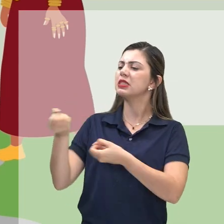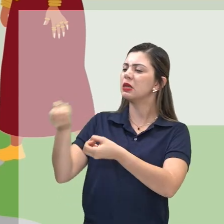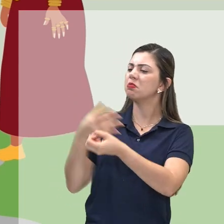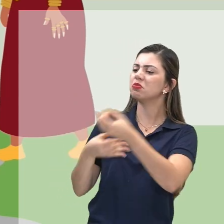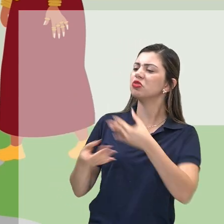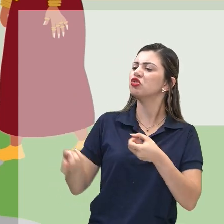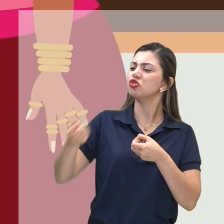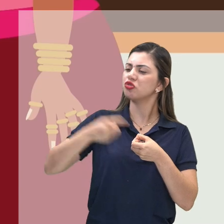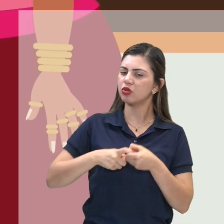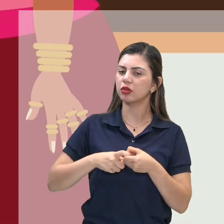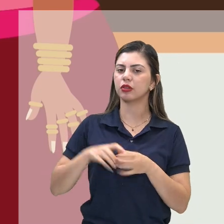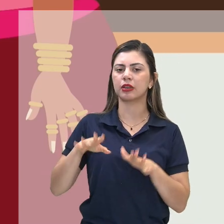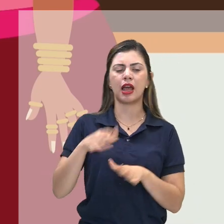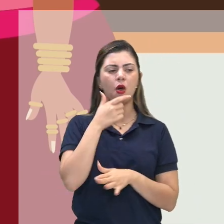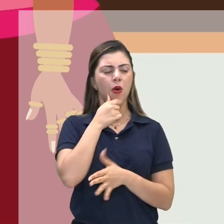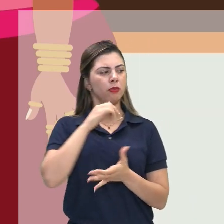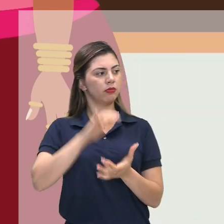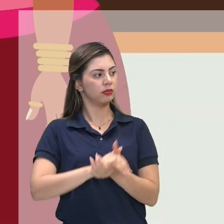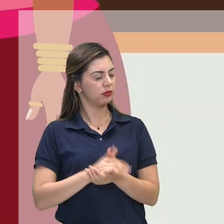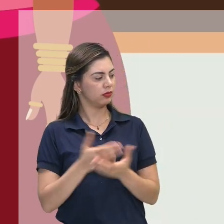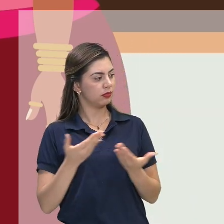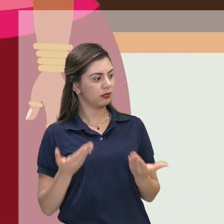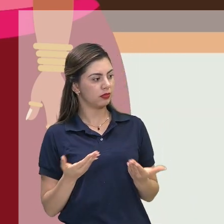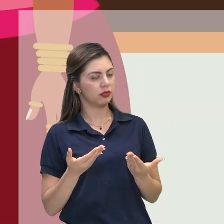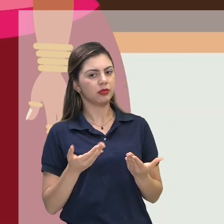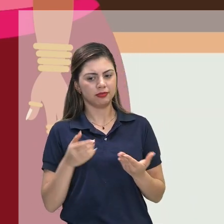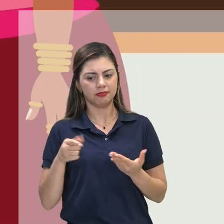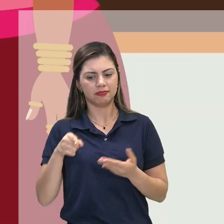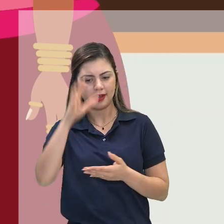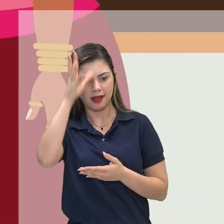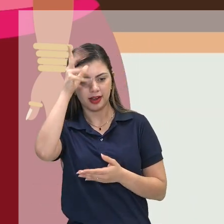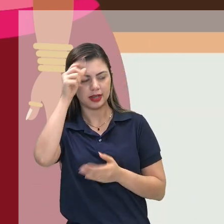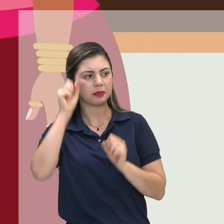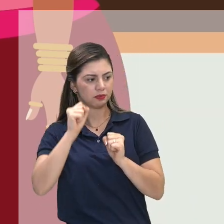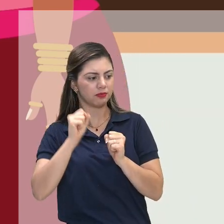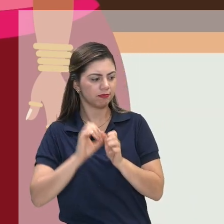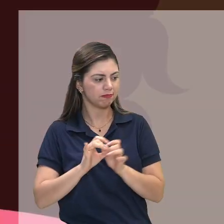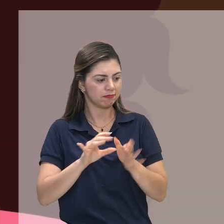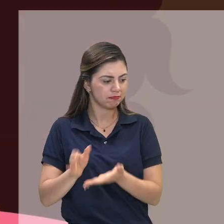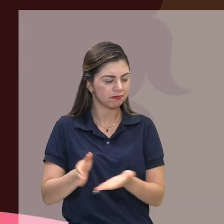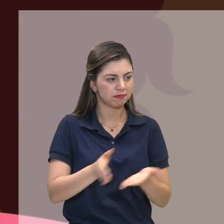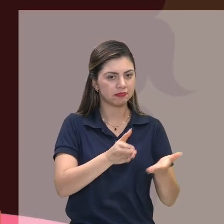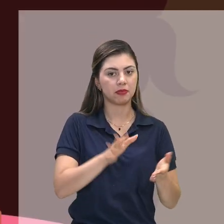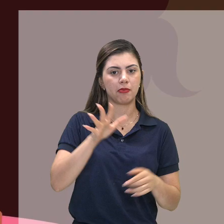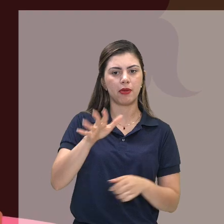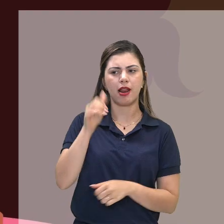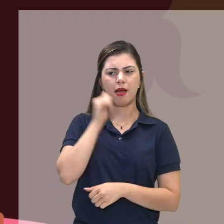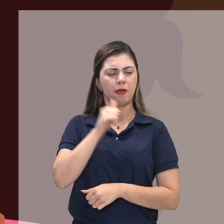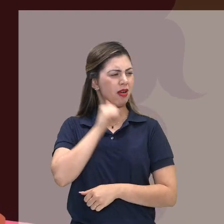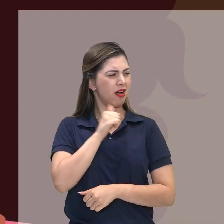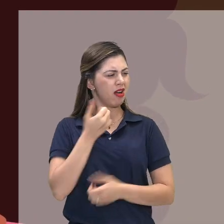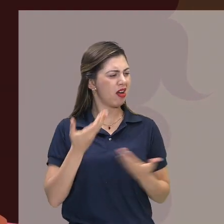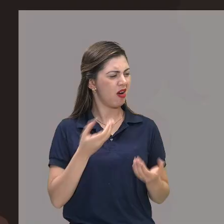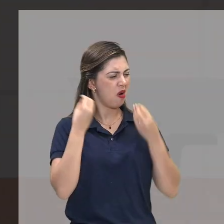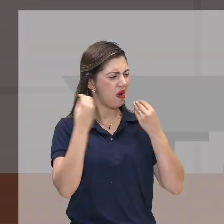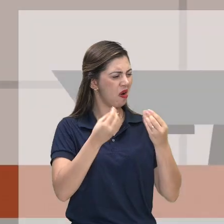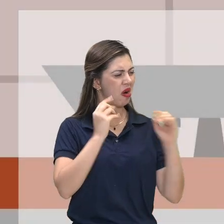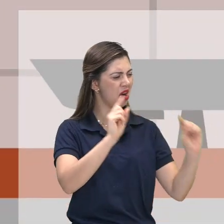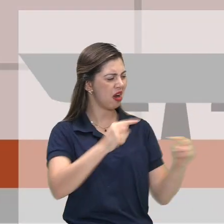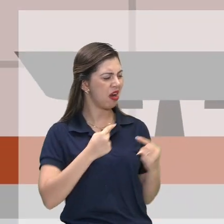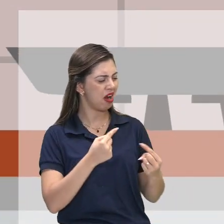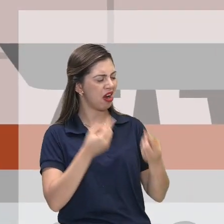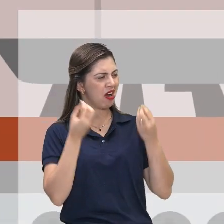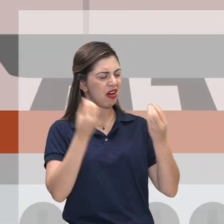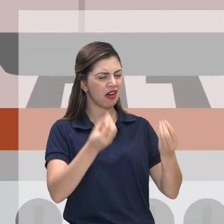Seu marido, sem jeito, permitiu que levassem as galinhas de volta. Mas Dona Dadá não gostou nada disso.